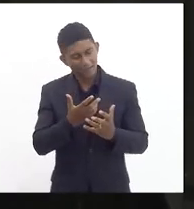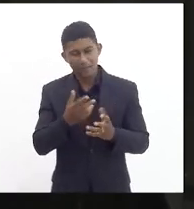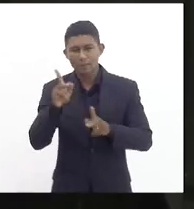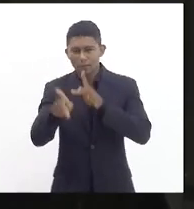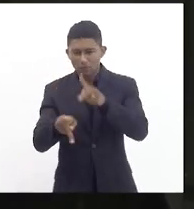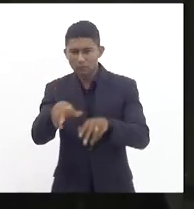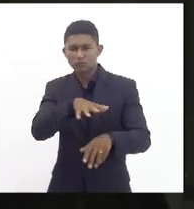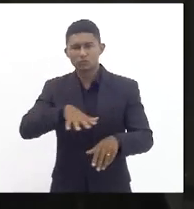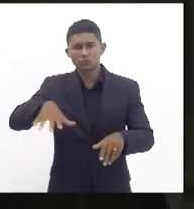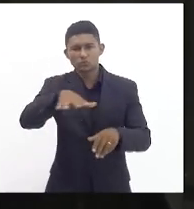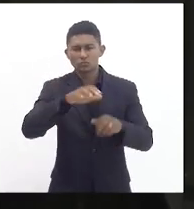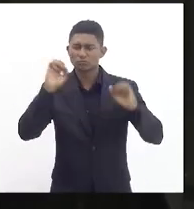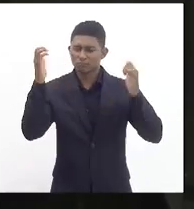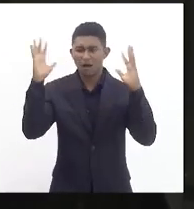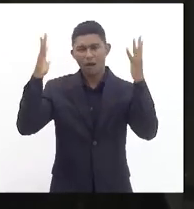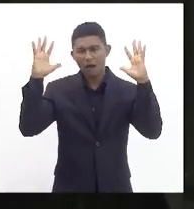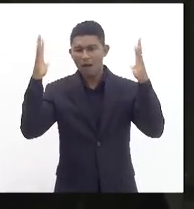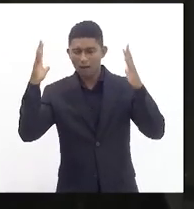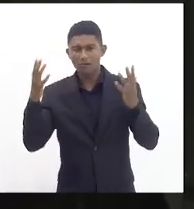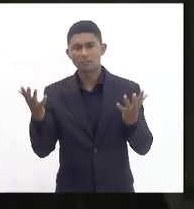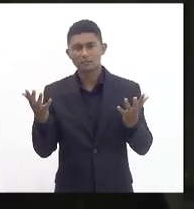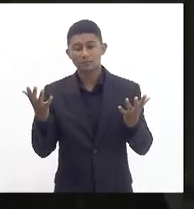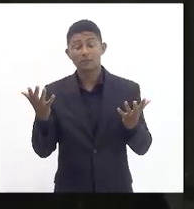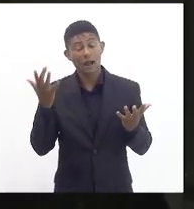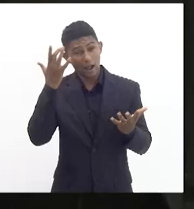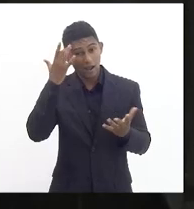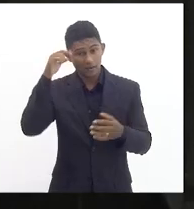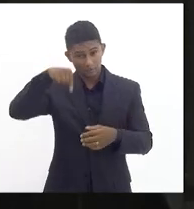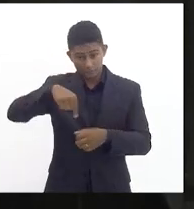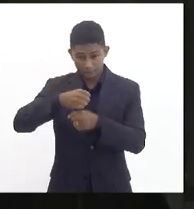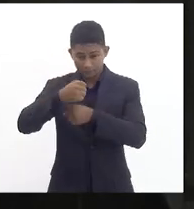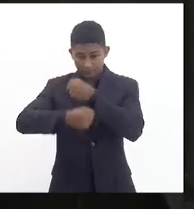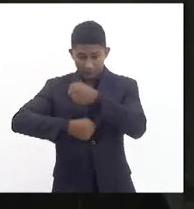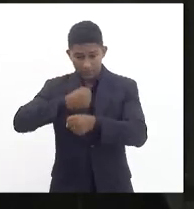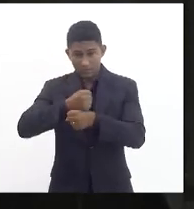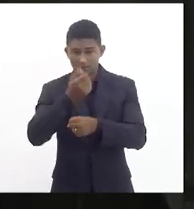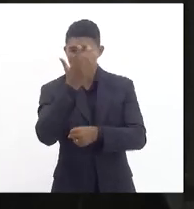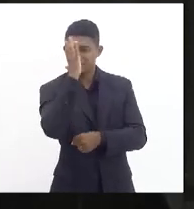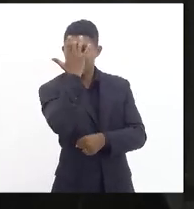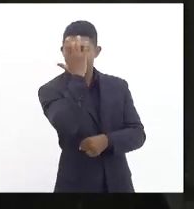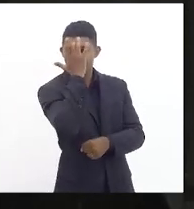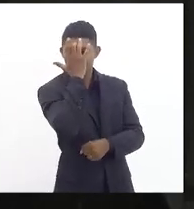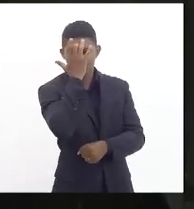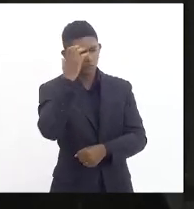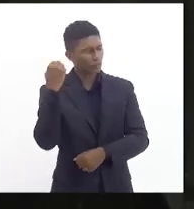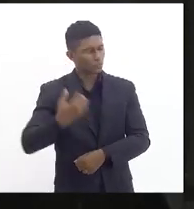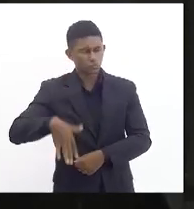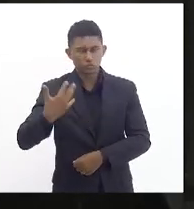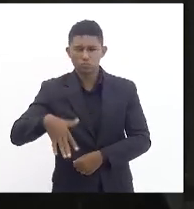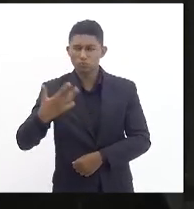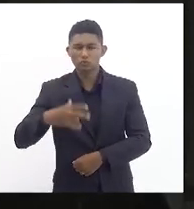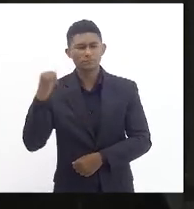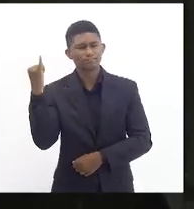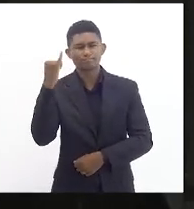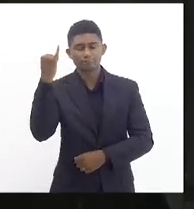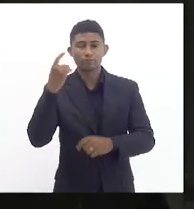povo. Eu acho que o Carnaval desse ano foi épico, porque dois anos